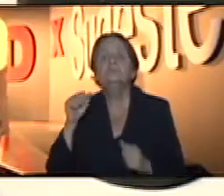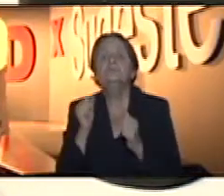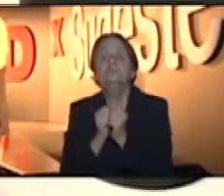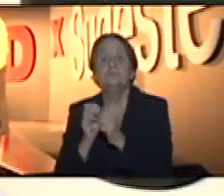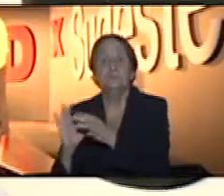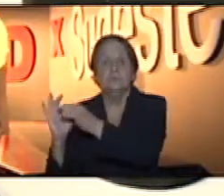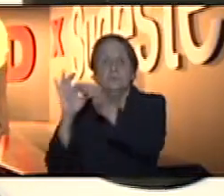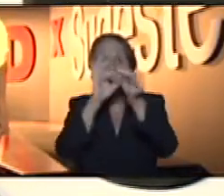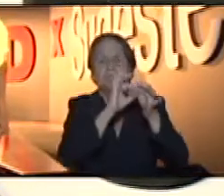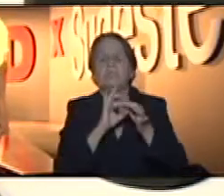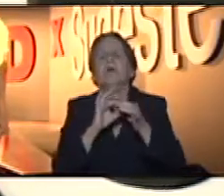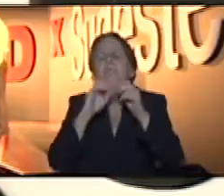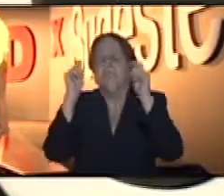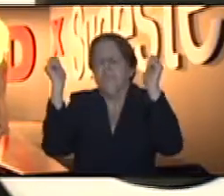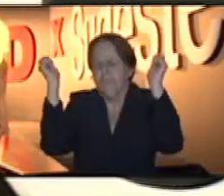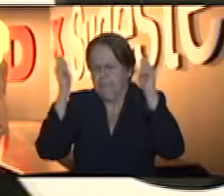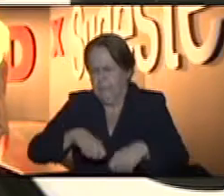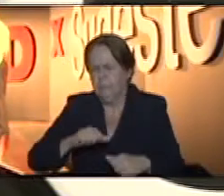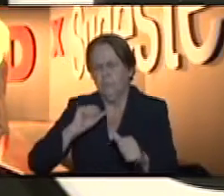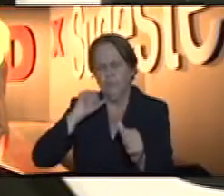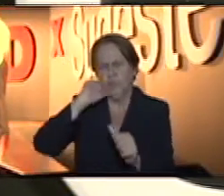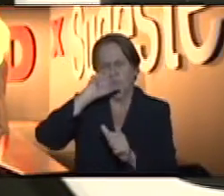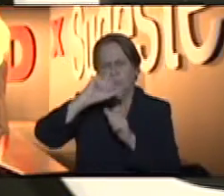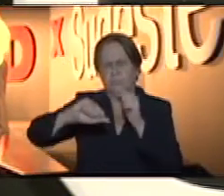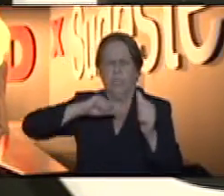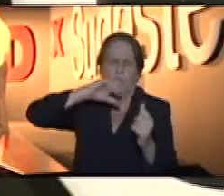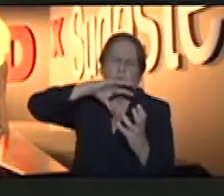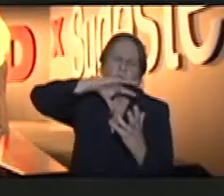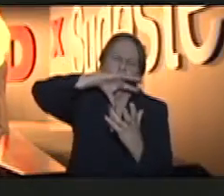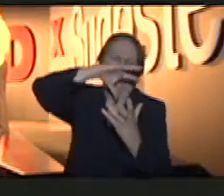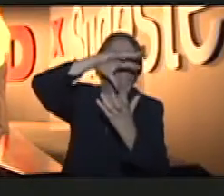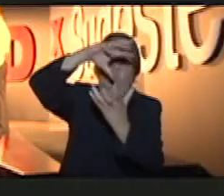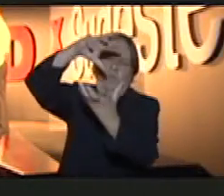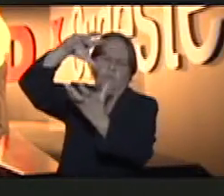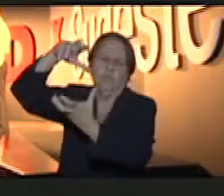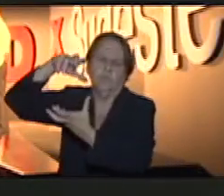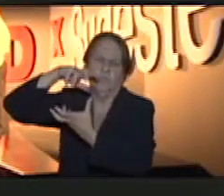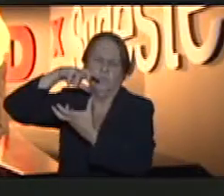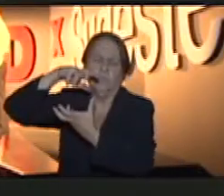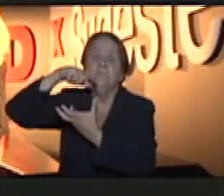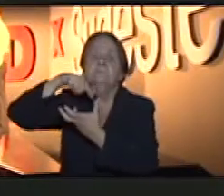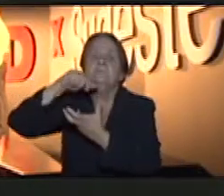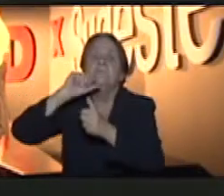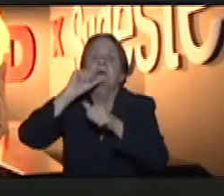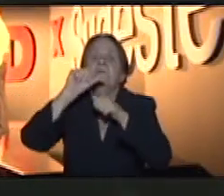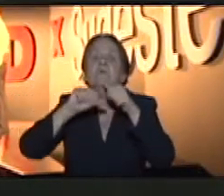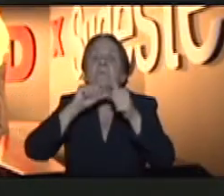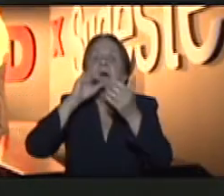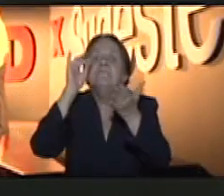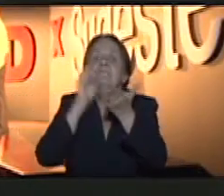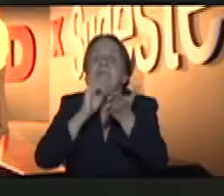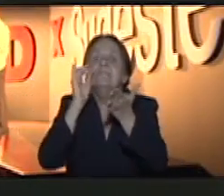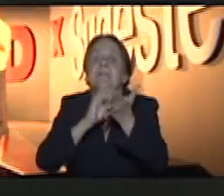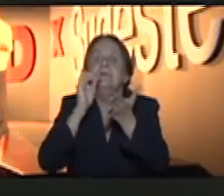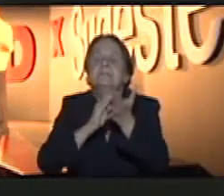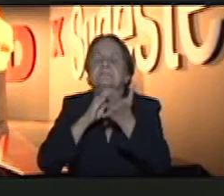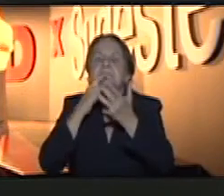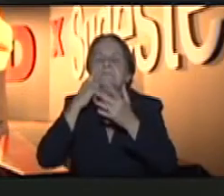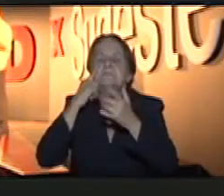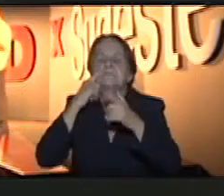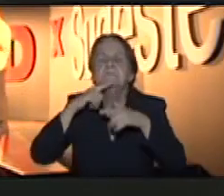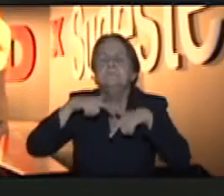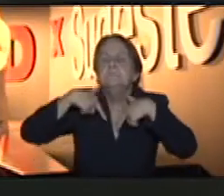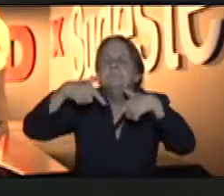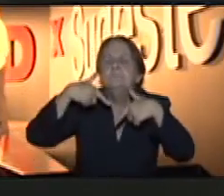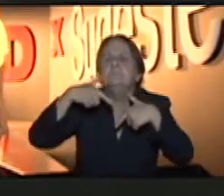podemos mudar o mundo e transformar esse mundo em realidades onde a readequação às